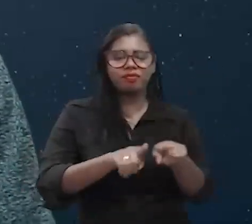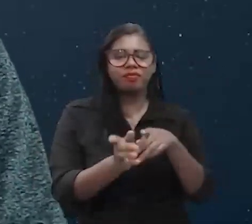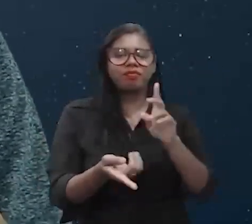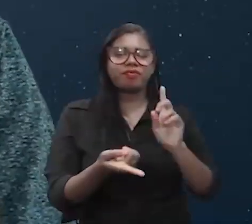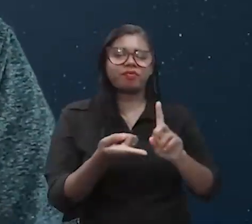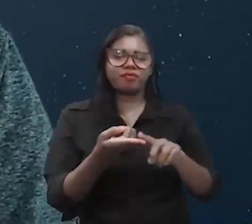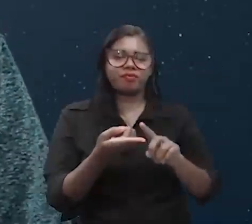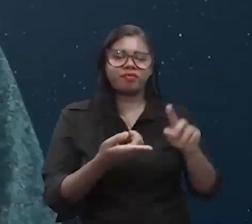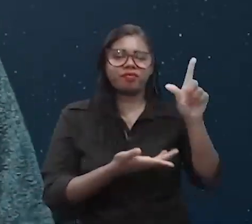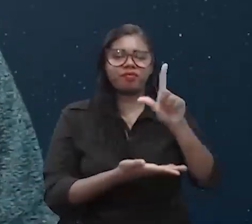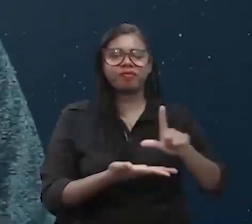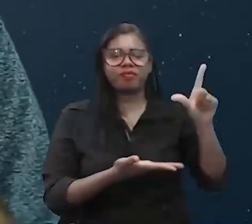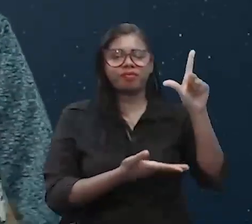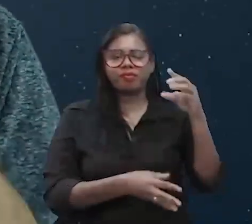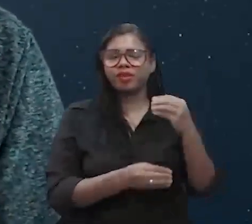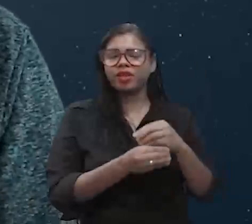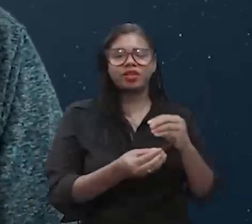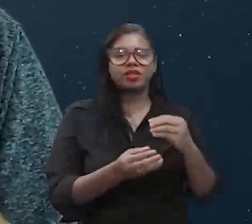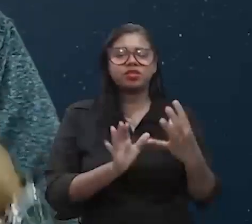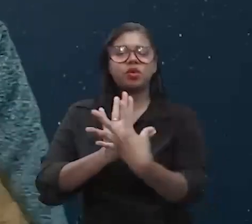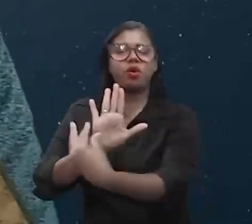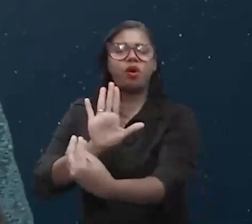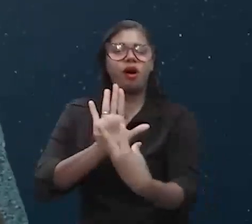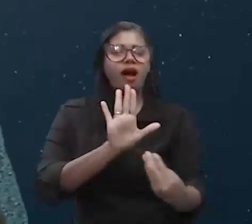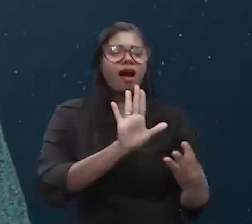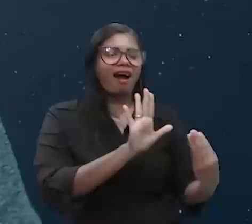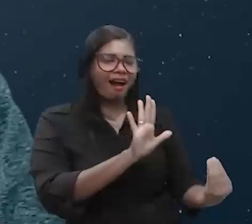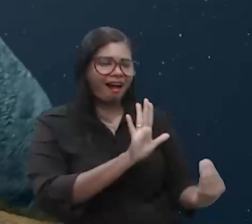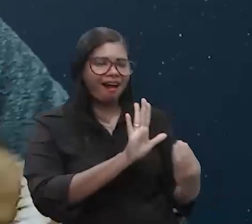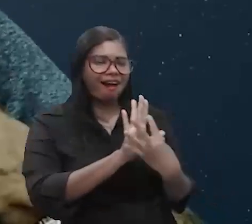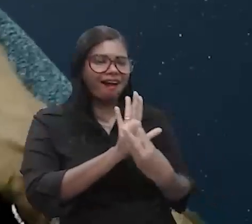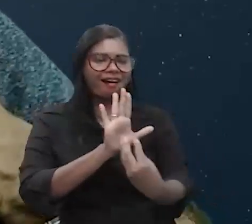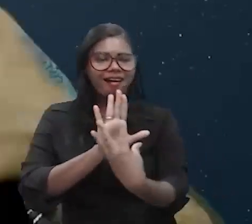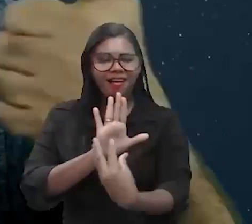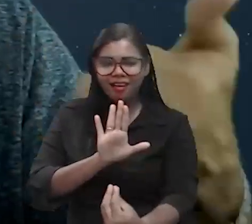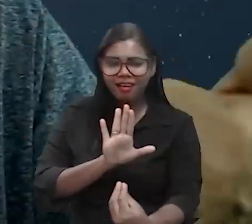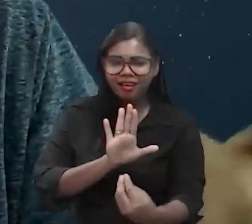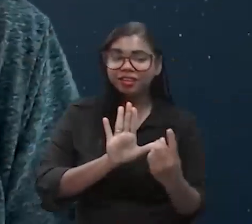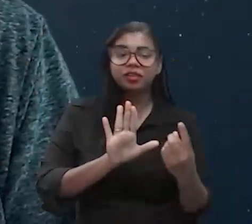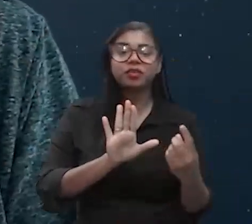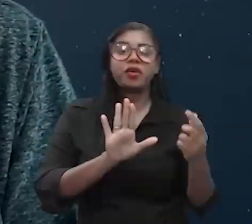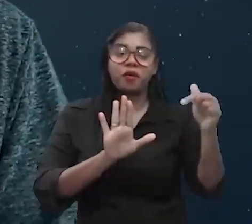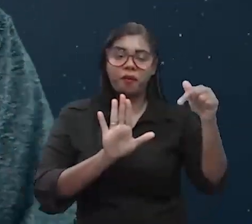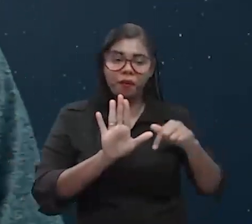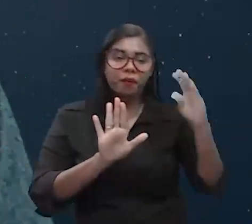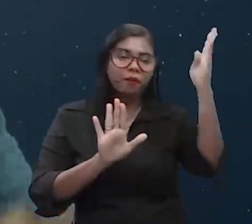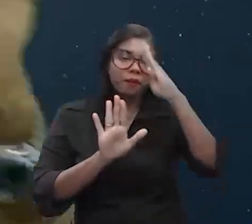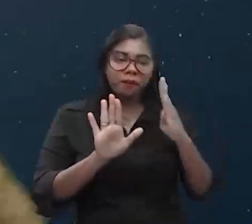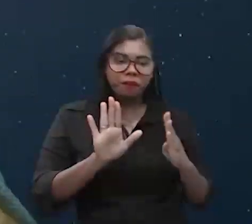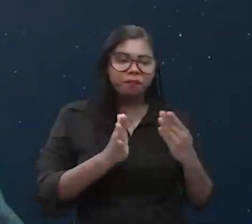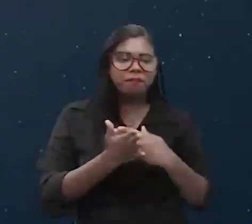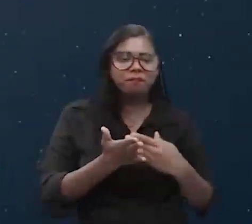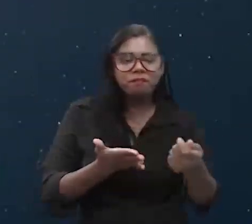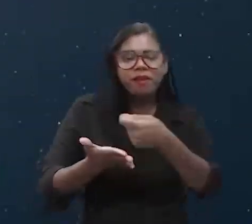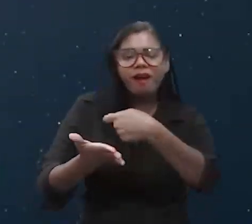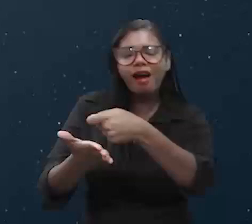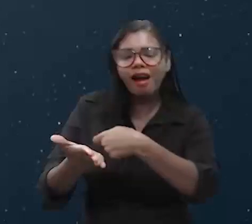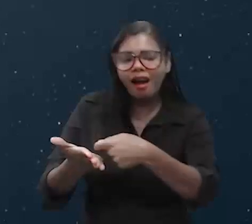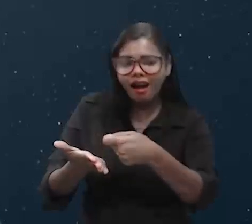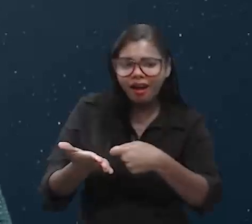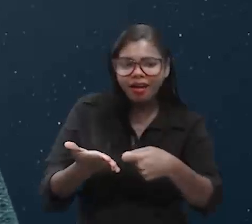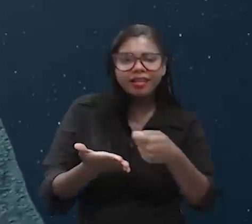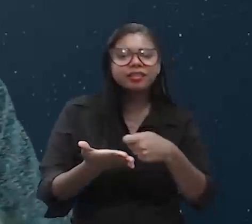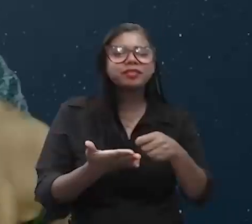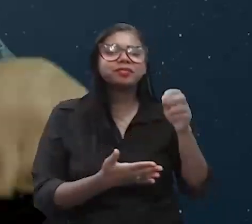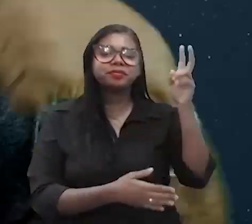simples copistas, imitadores. O que é que se faz em Paris agora? Ah, vamos imitar Paris.